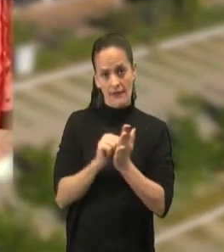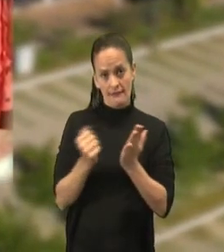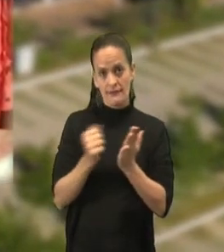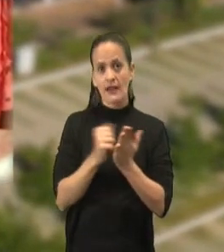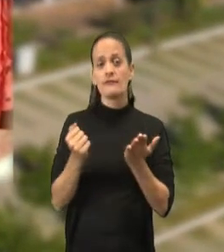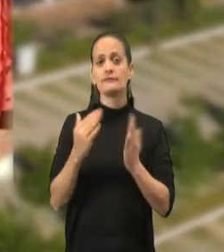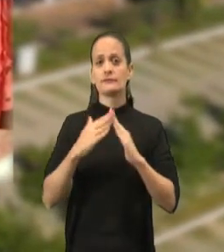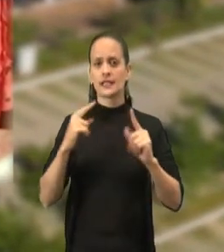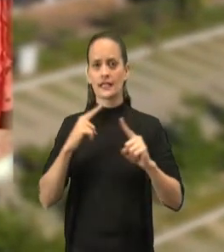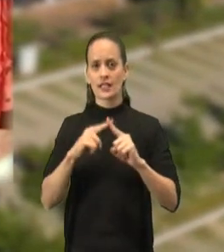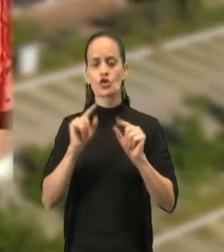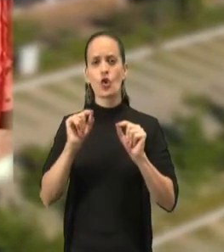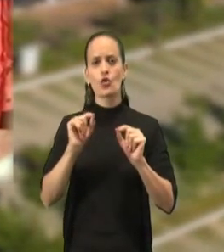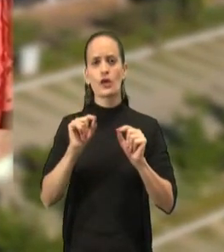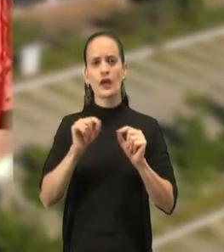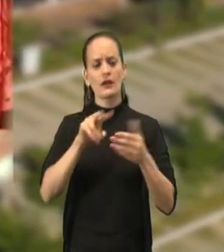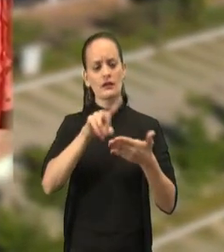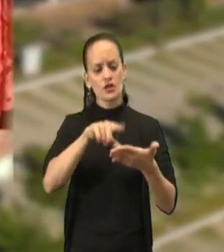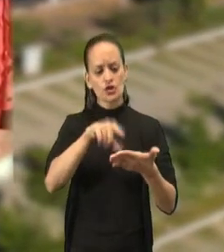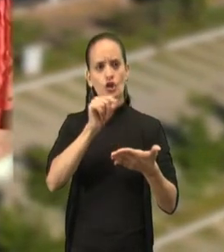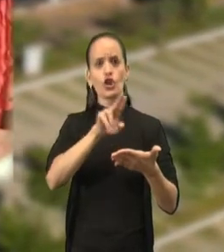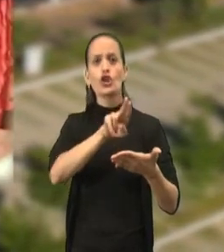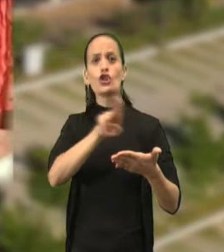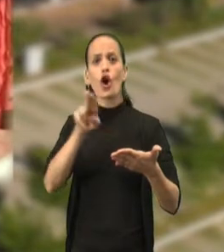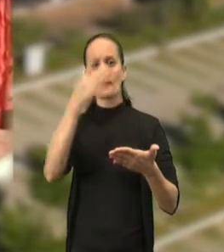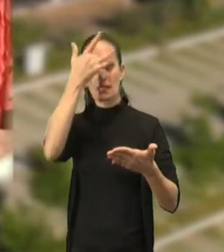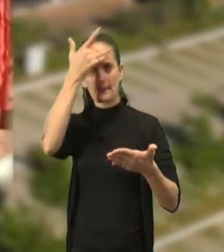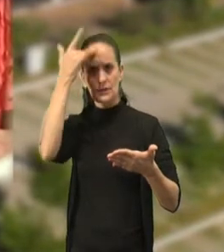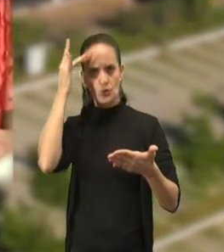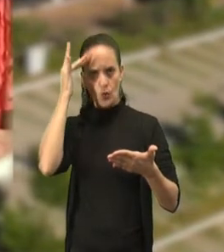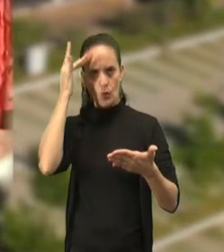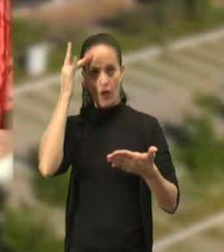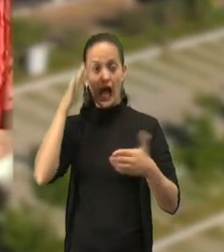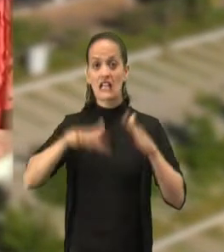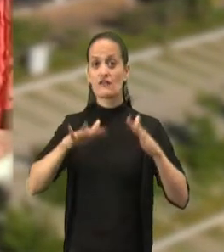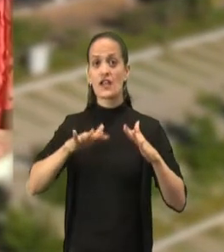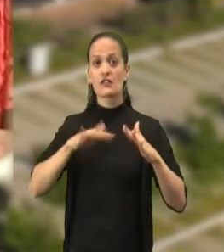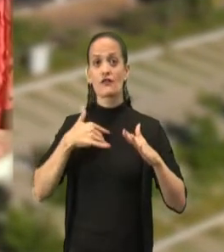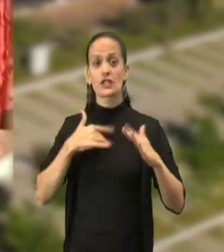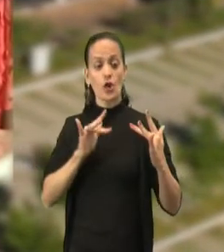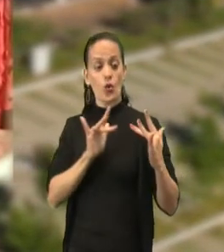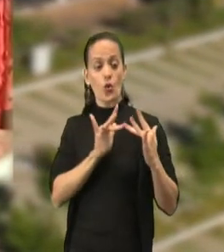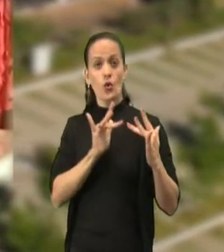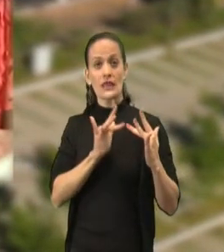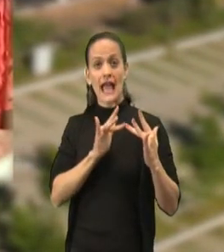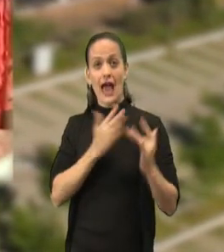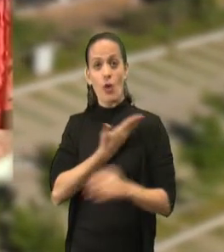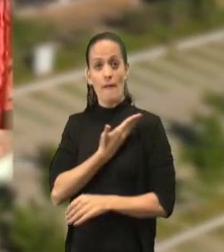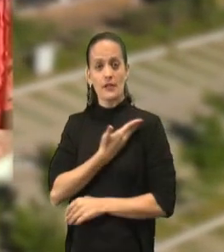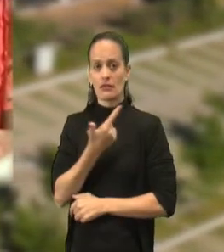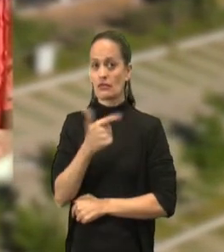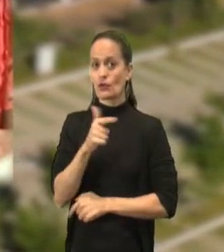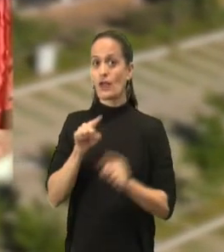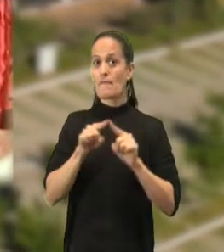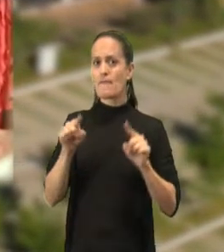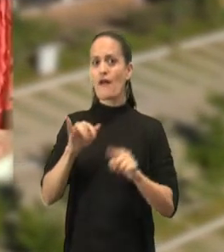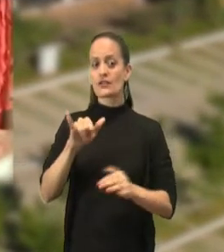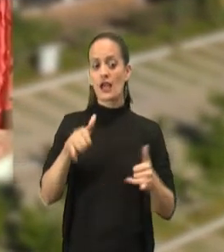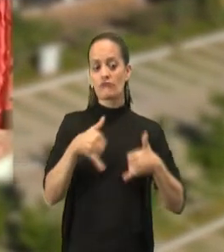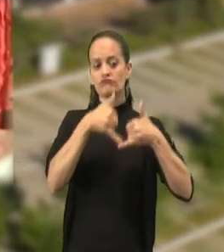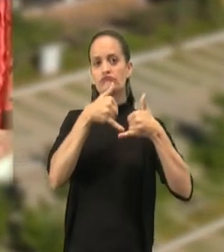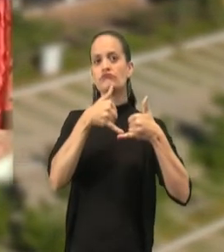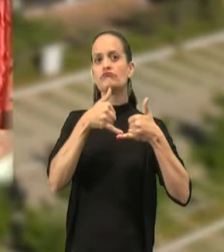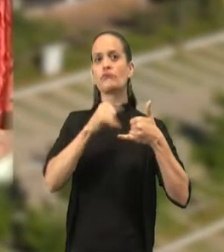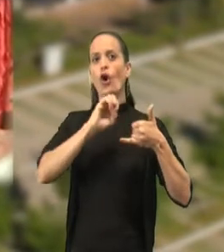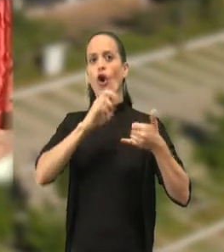e contactar uma família da qual você pode não ser tão próximo, telefonando para ela, abençoando-a com uma